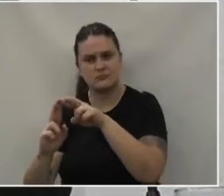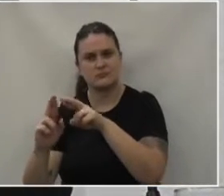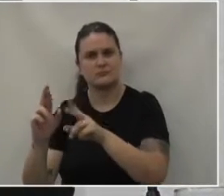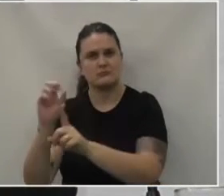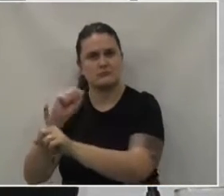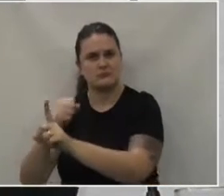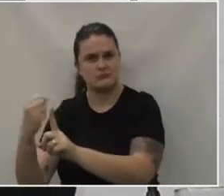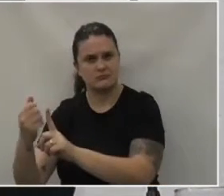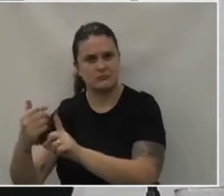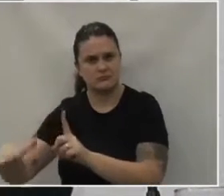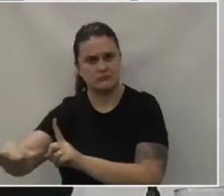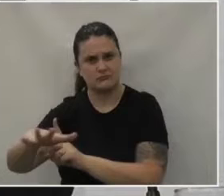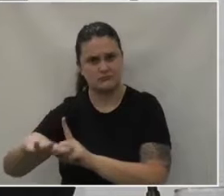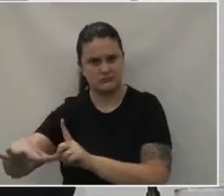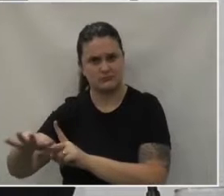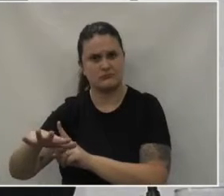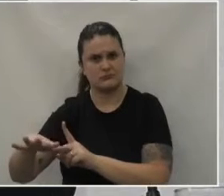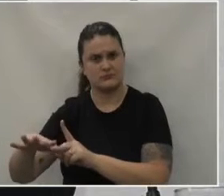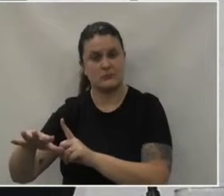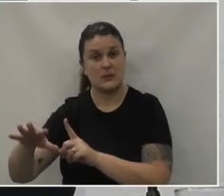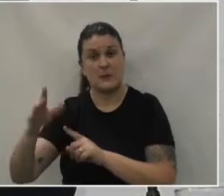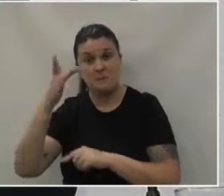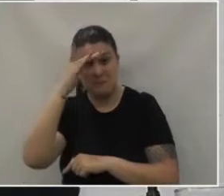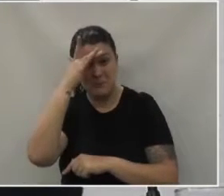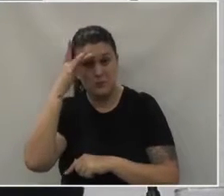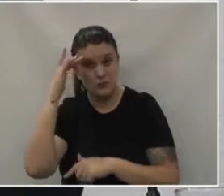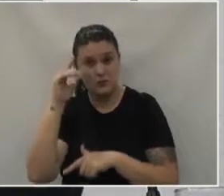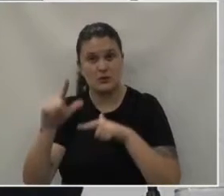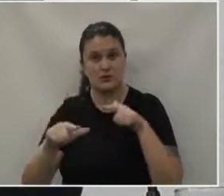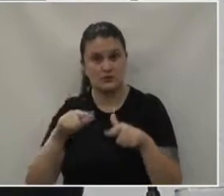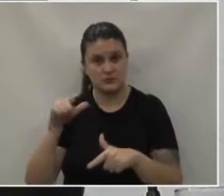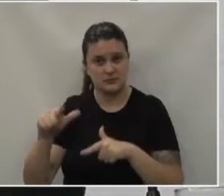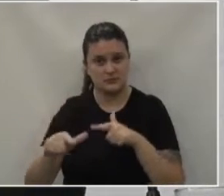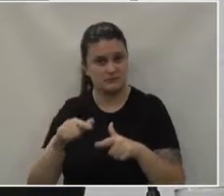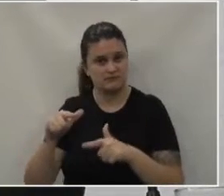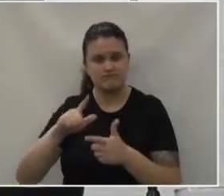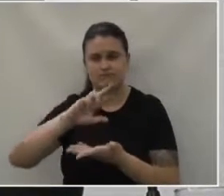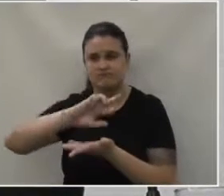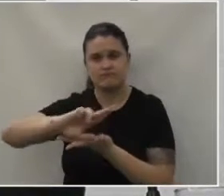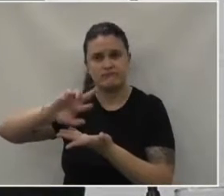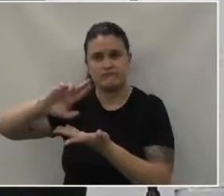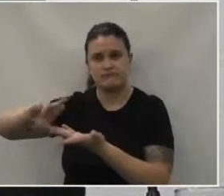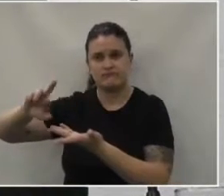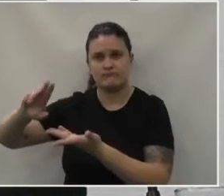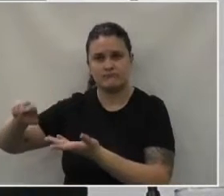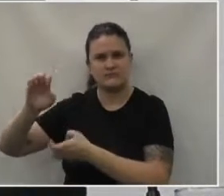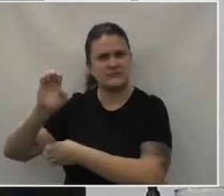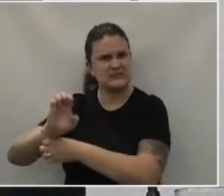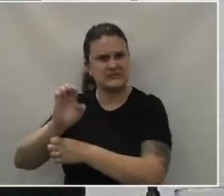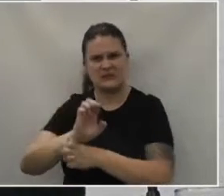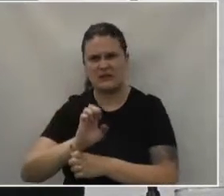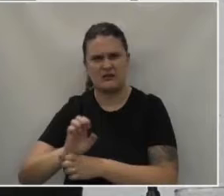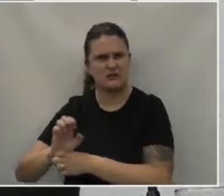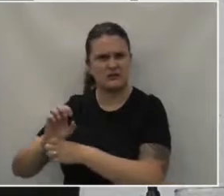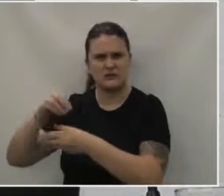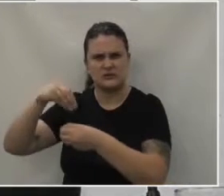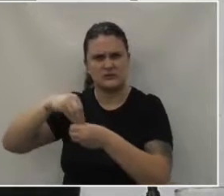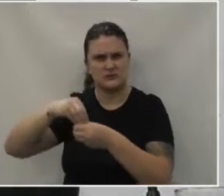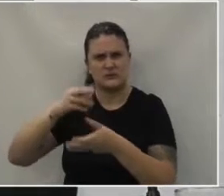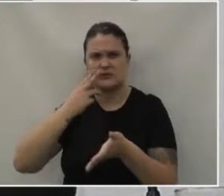sociedade, legisladores, trabalhadores dos mais diversos estratos hierárquicos dos